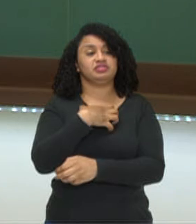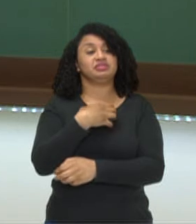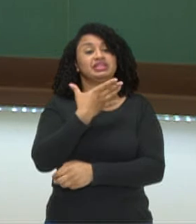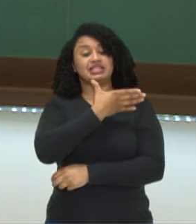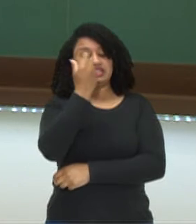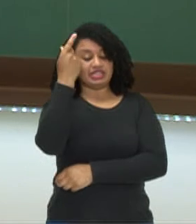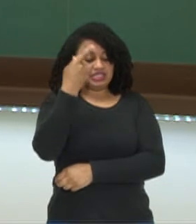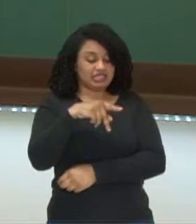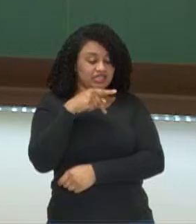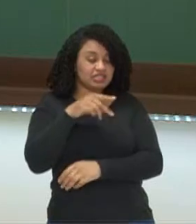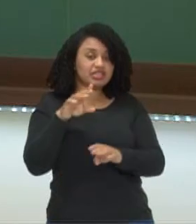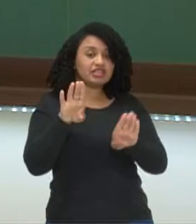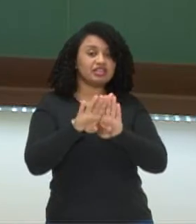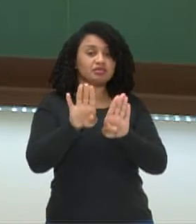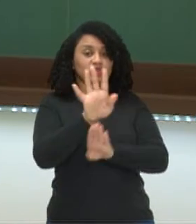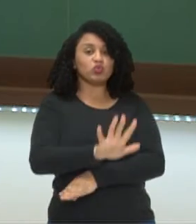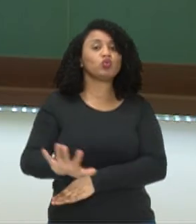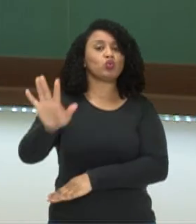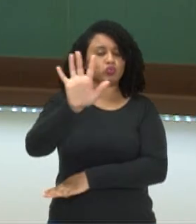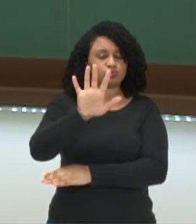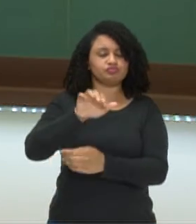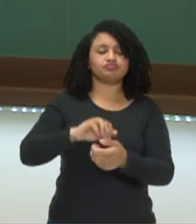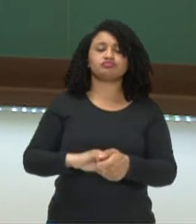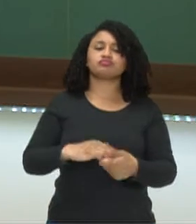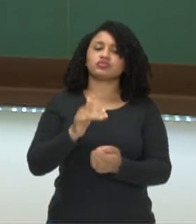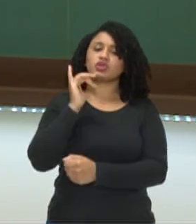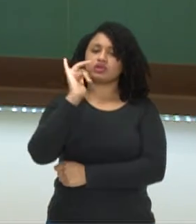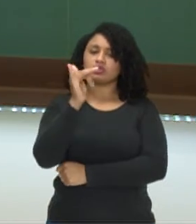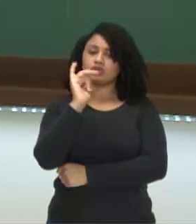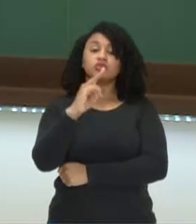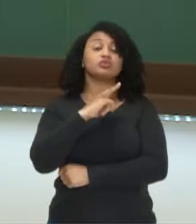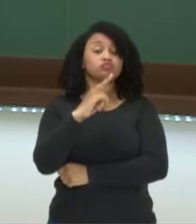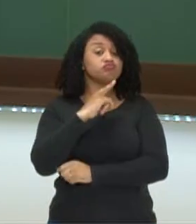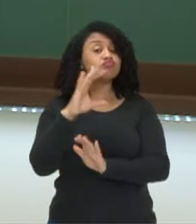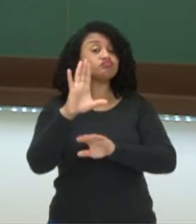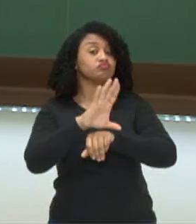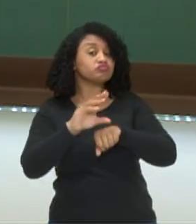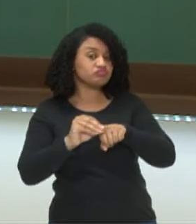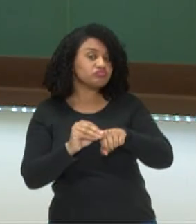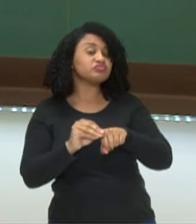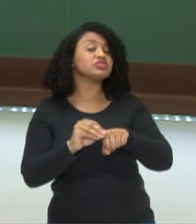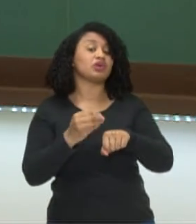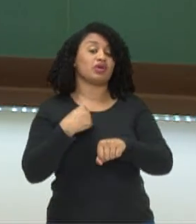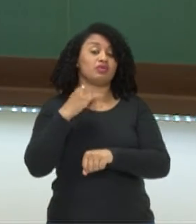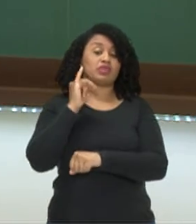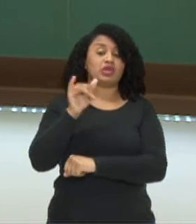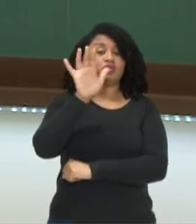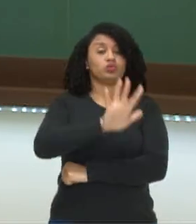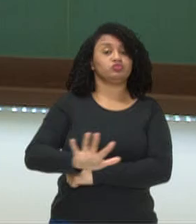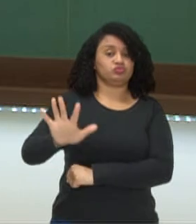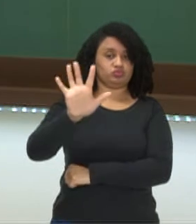de si e de tudo. Então, é o narrador que tem esse conhecimento. É narrador onisciente.